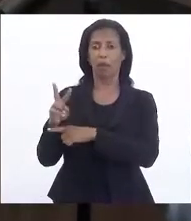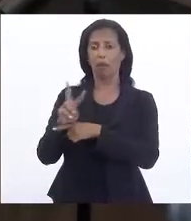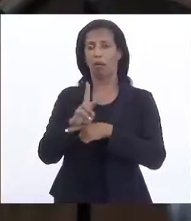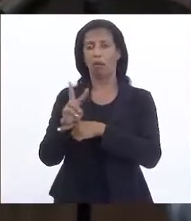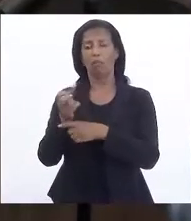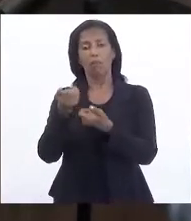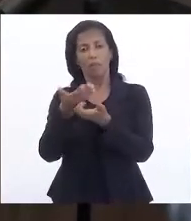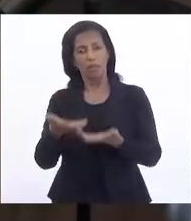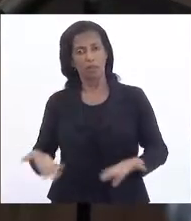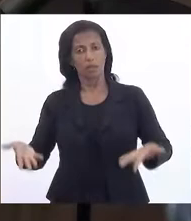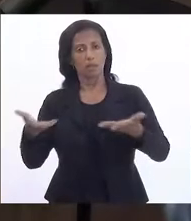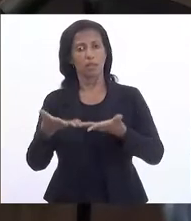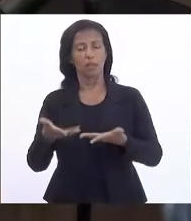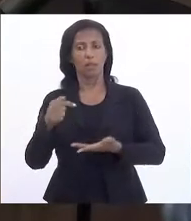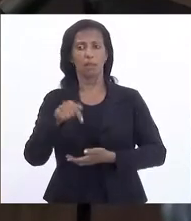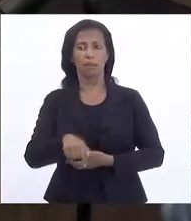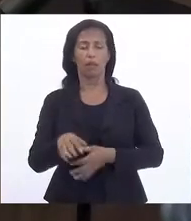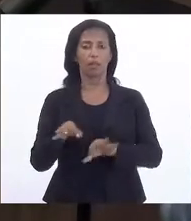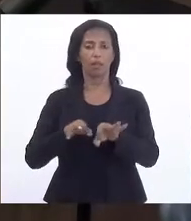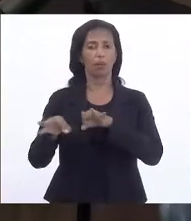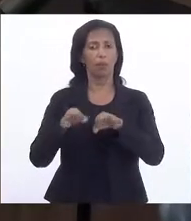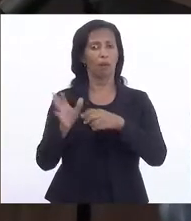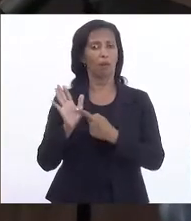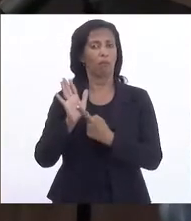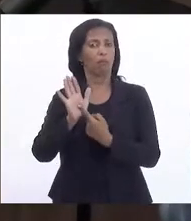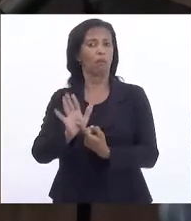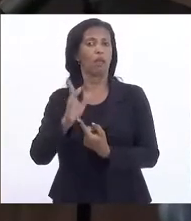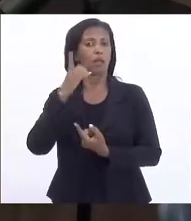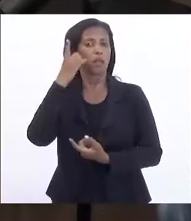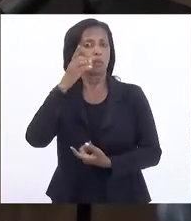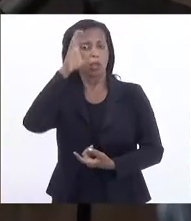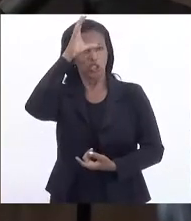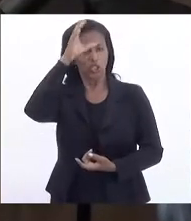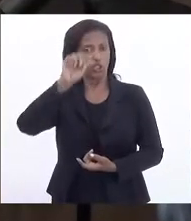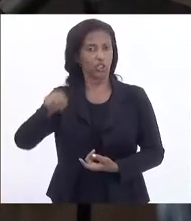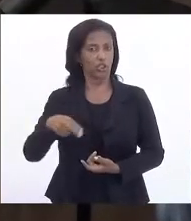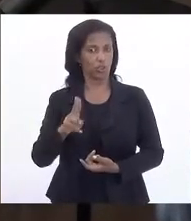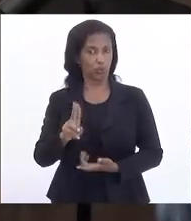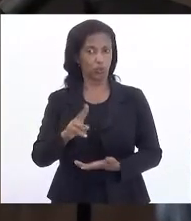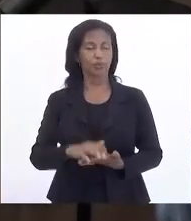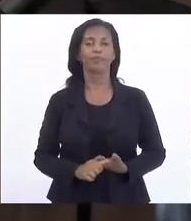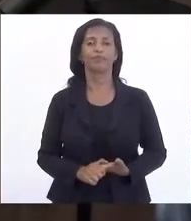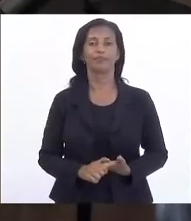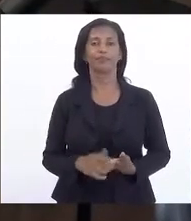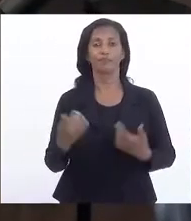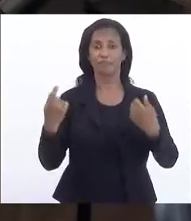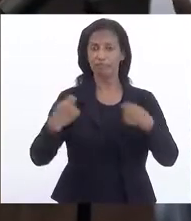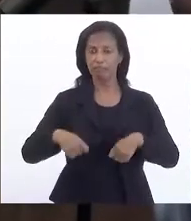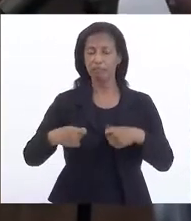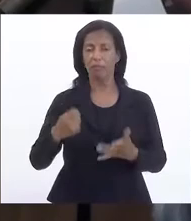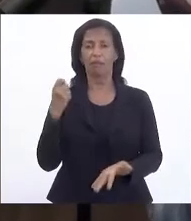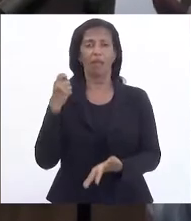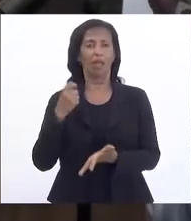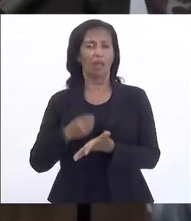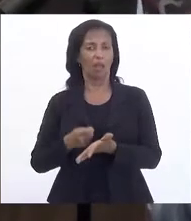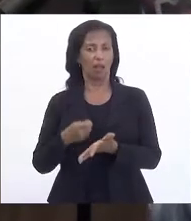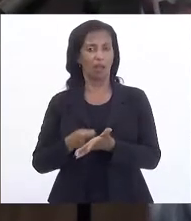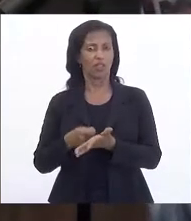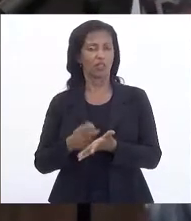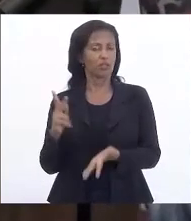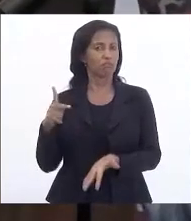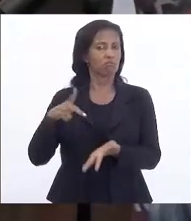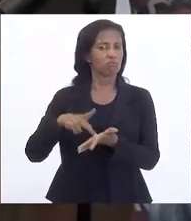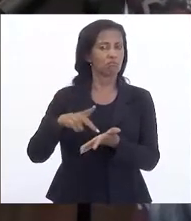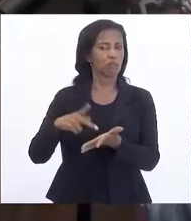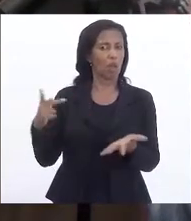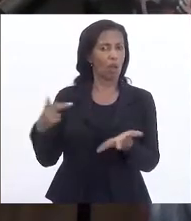celebrar que o projeto apresentado pela deputada Tia Ju é preciso garantir que haja de fato